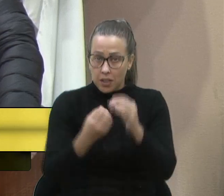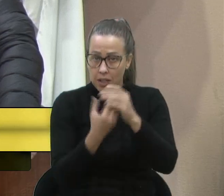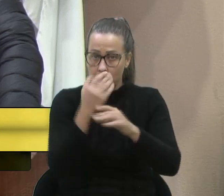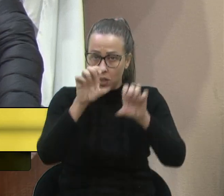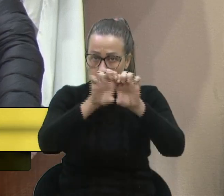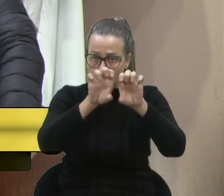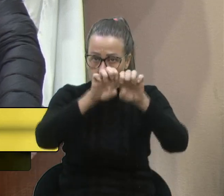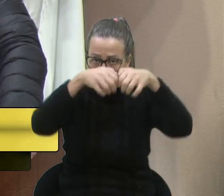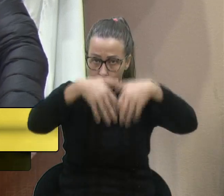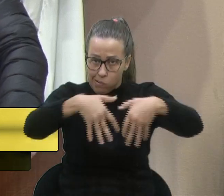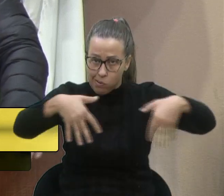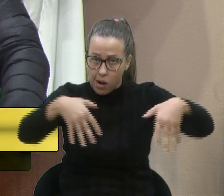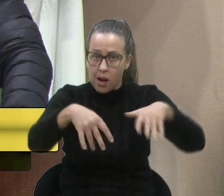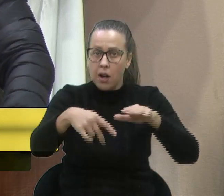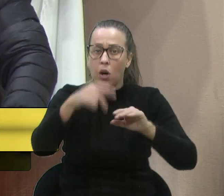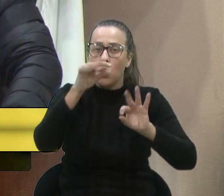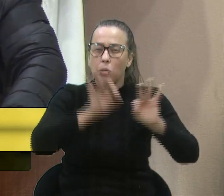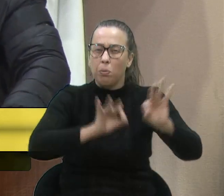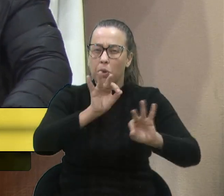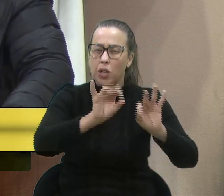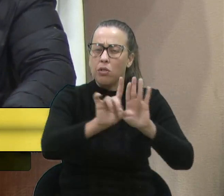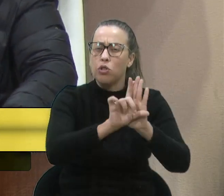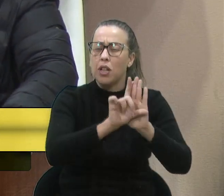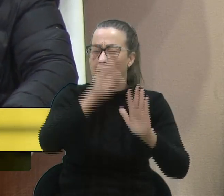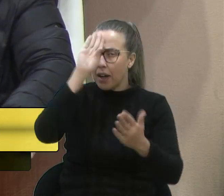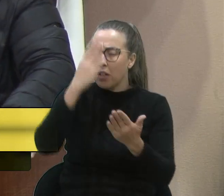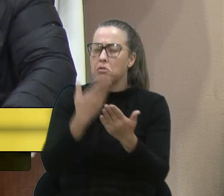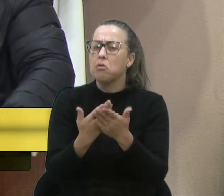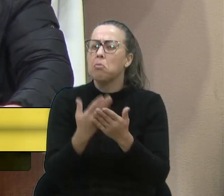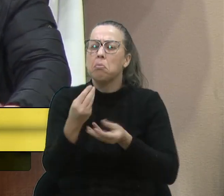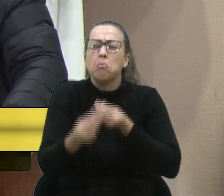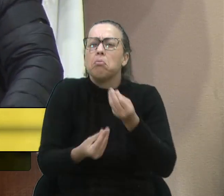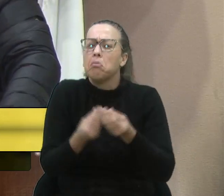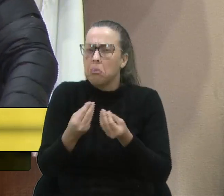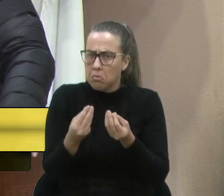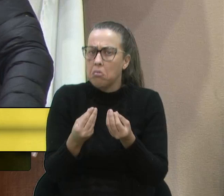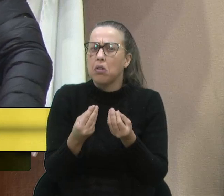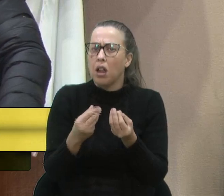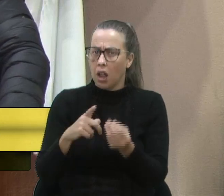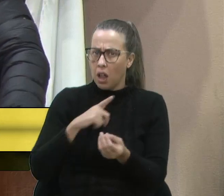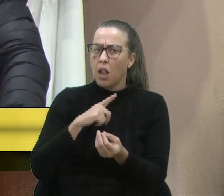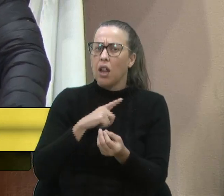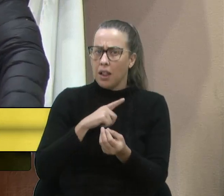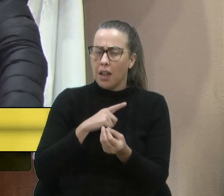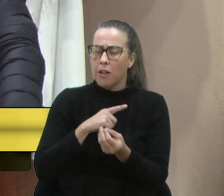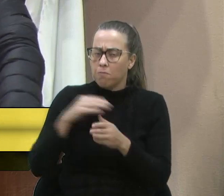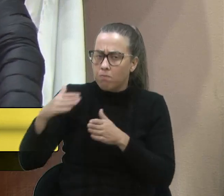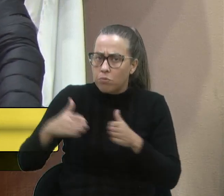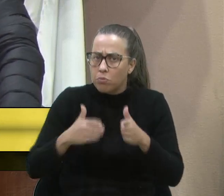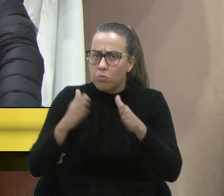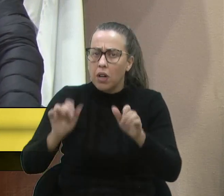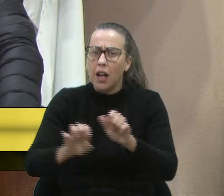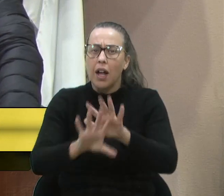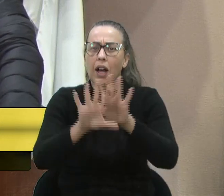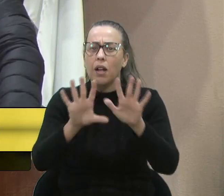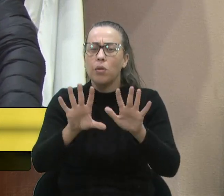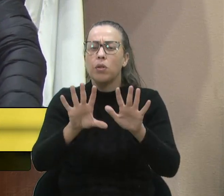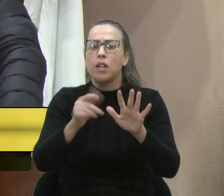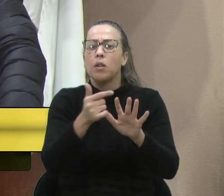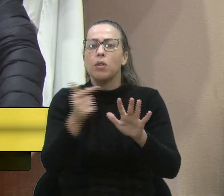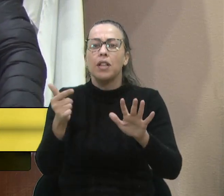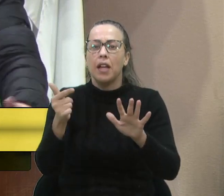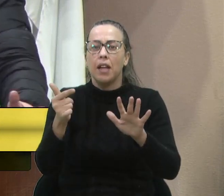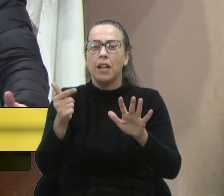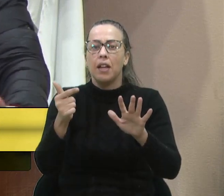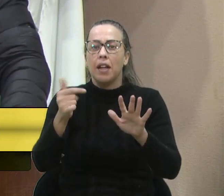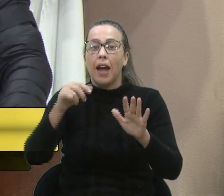lei e acreditamos que ele esteja bem encaminhado para não ter